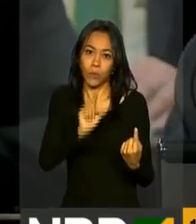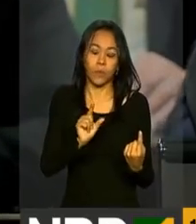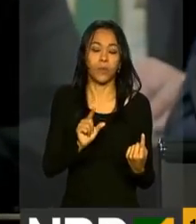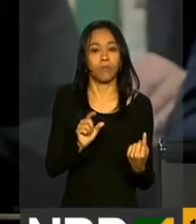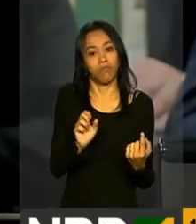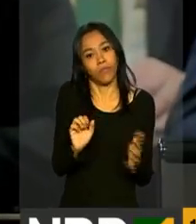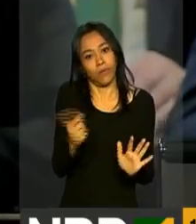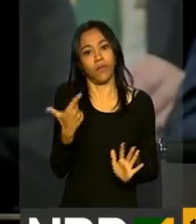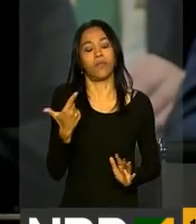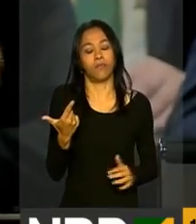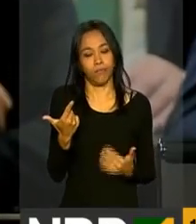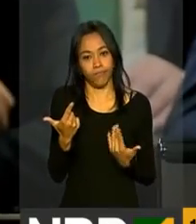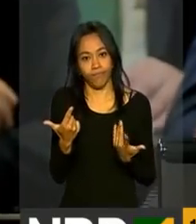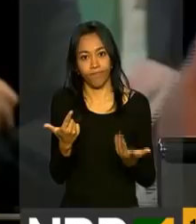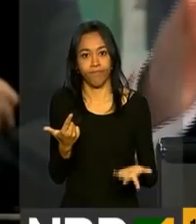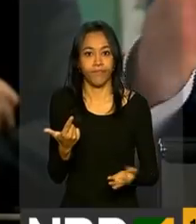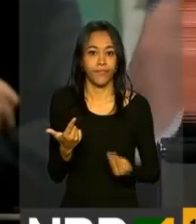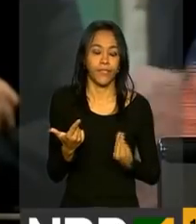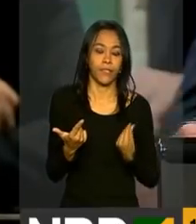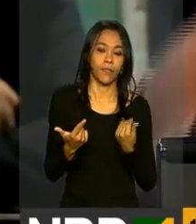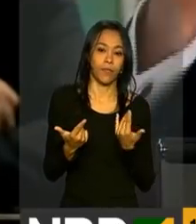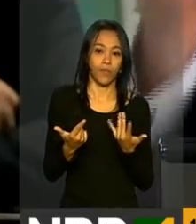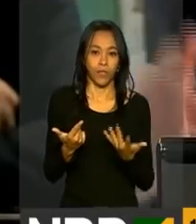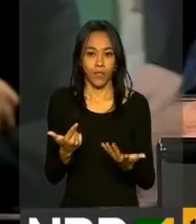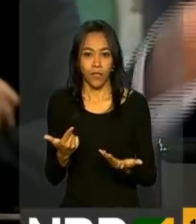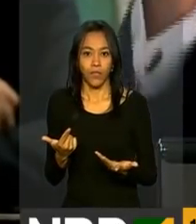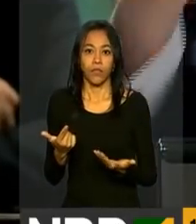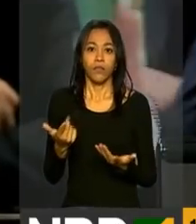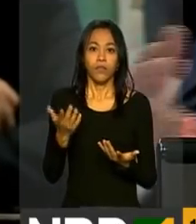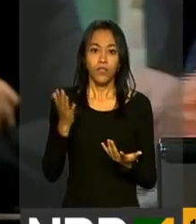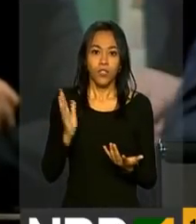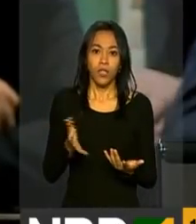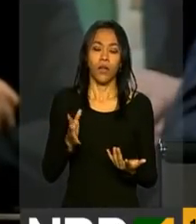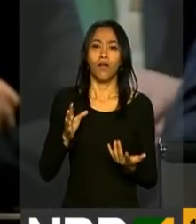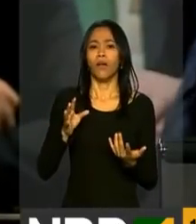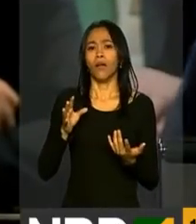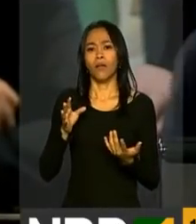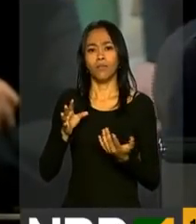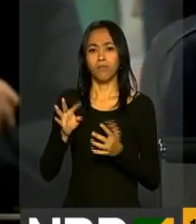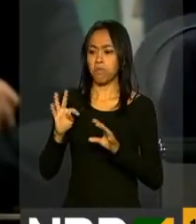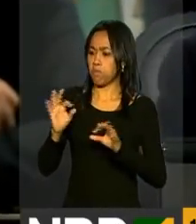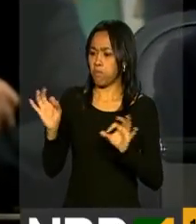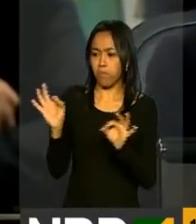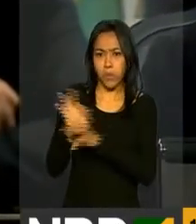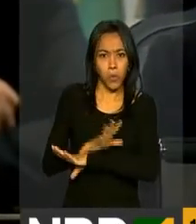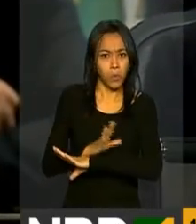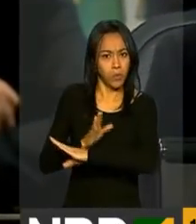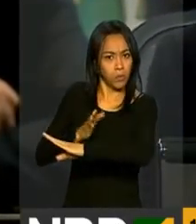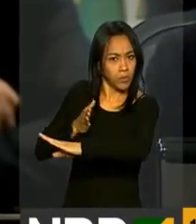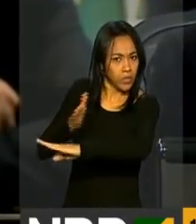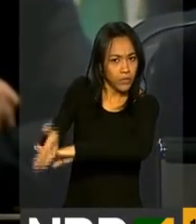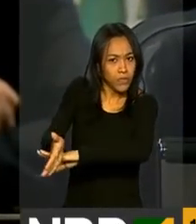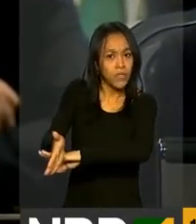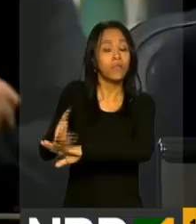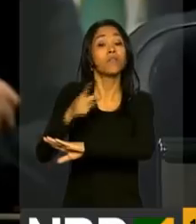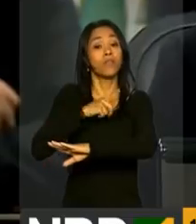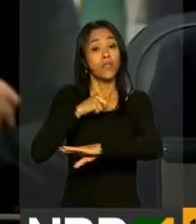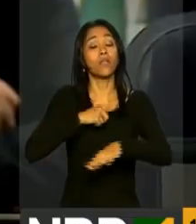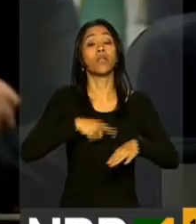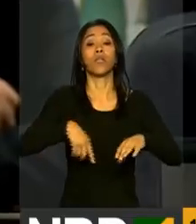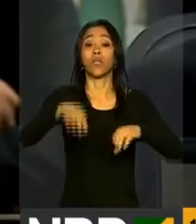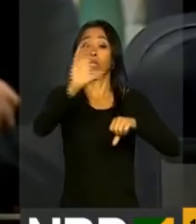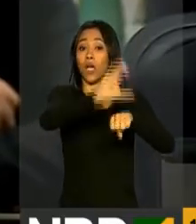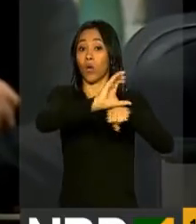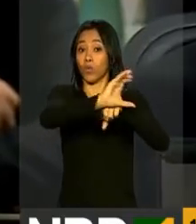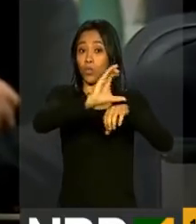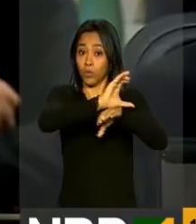é é digamos assim esgotados os efeitos da intervenção aliás até um dispositivo constitucional que